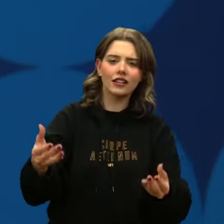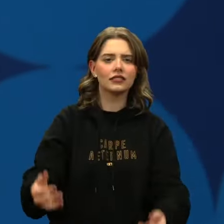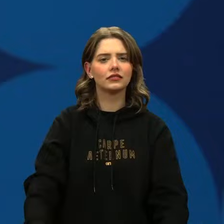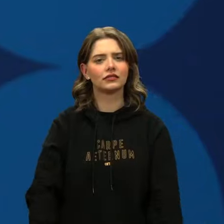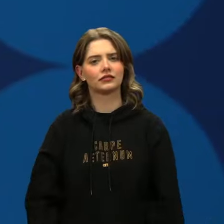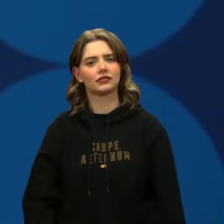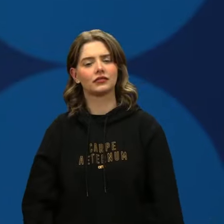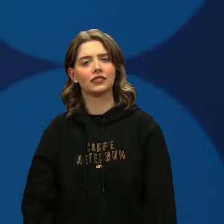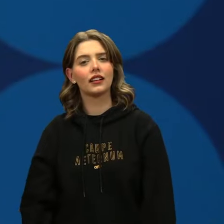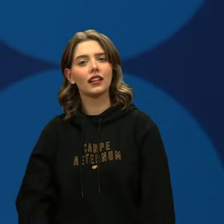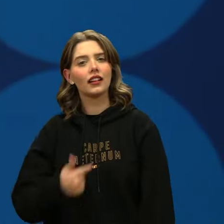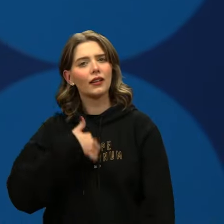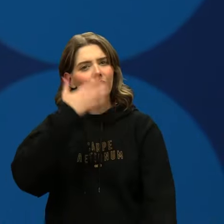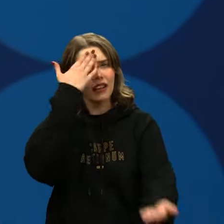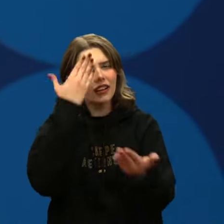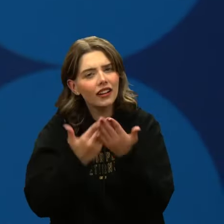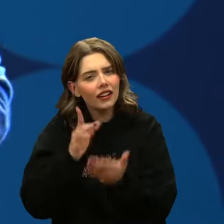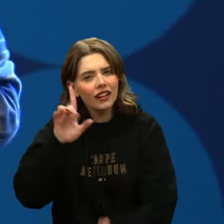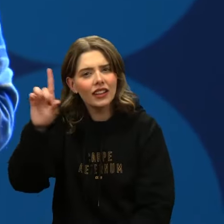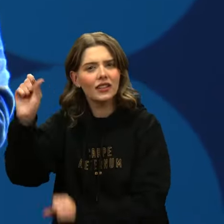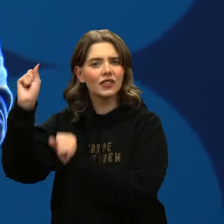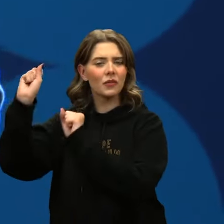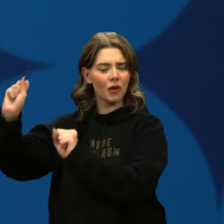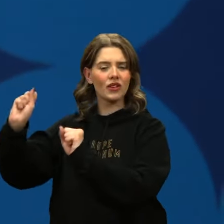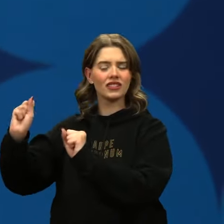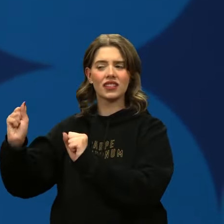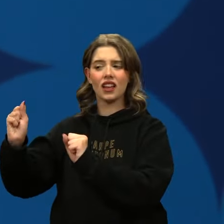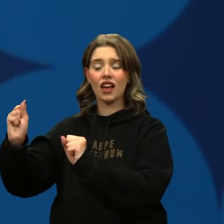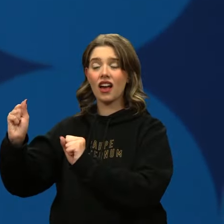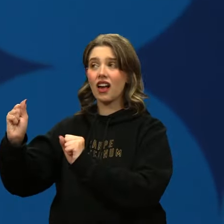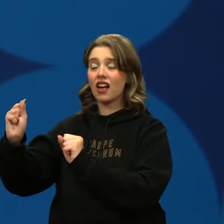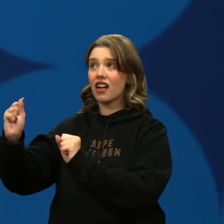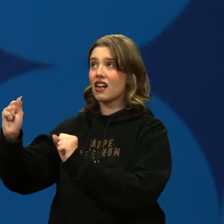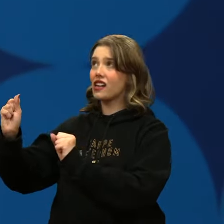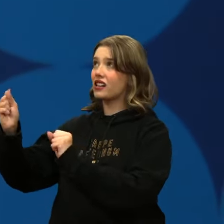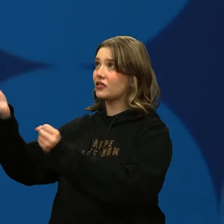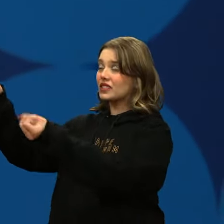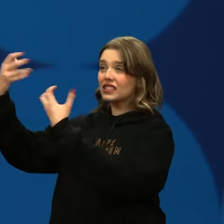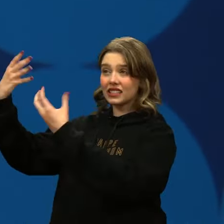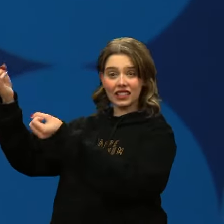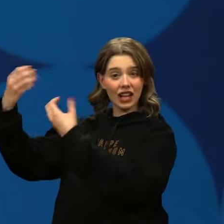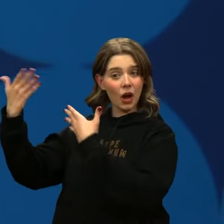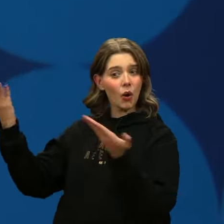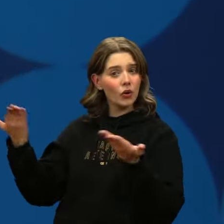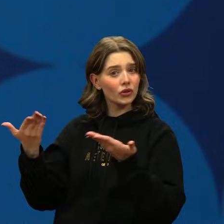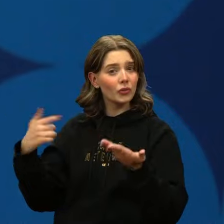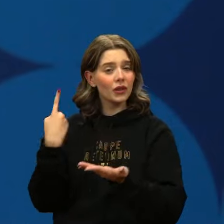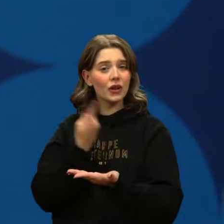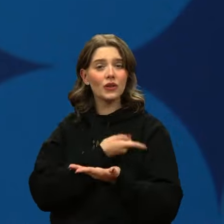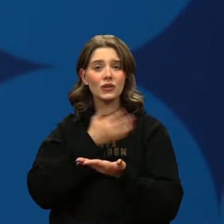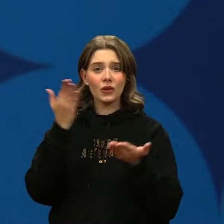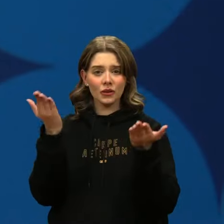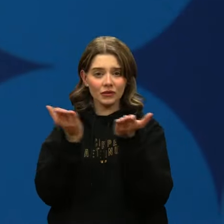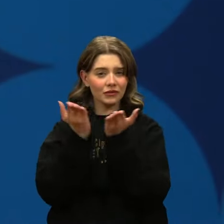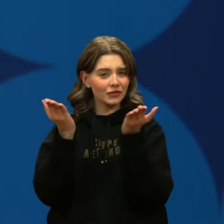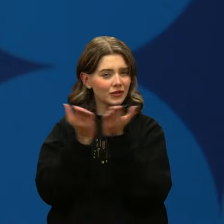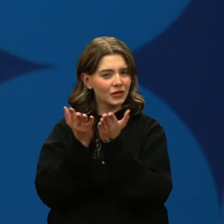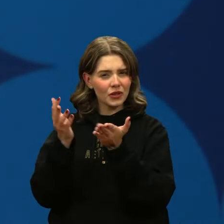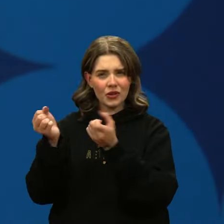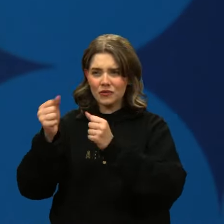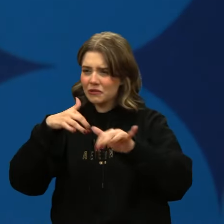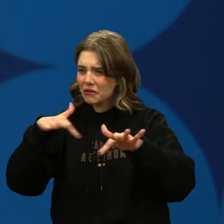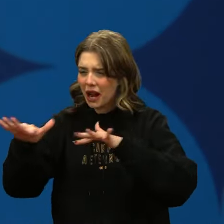Eu acredito que Deus está nos chamando hoje a entender por que nós, como crentes, somos um povo inabalável diante